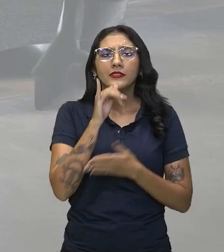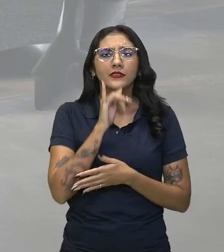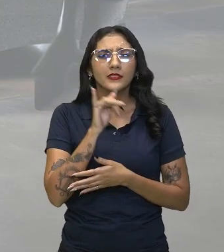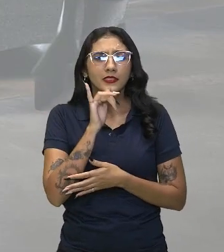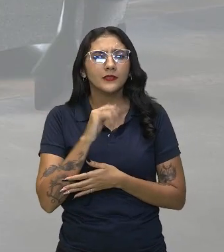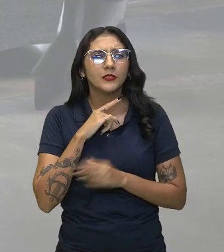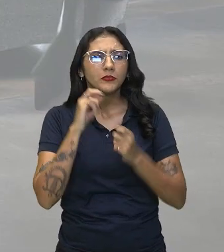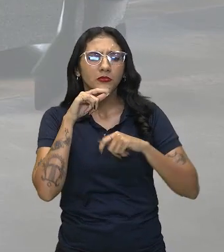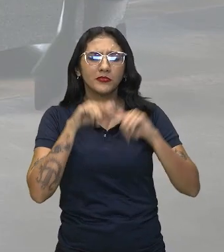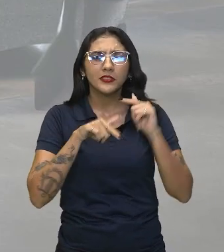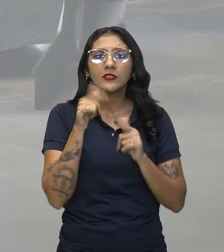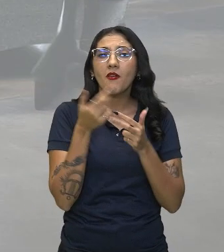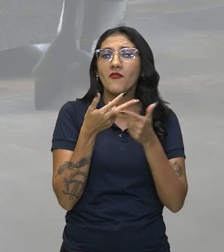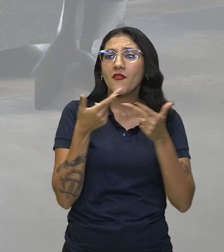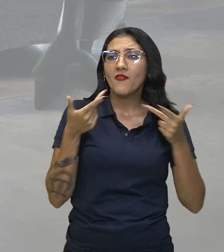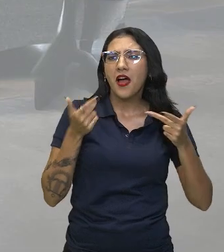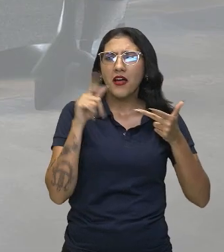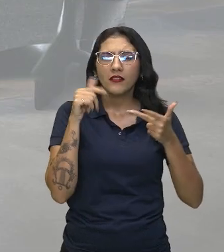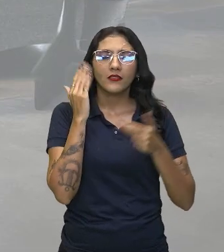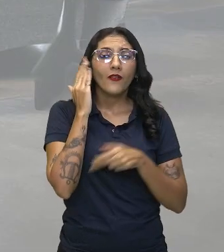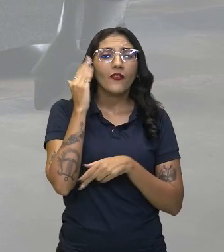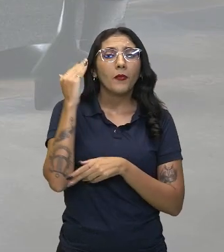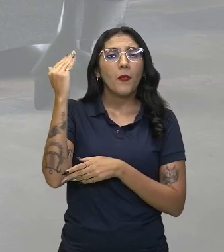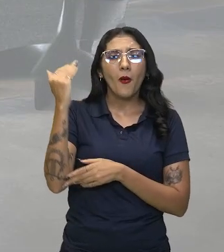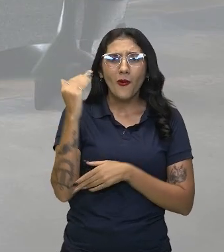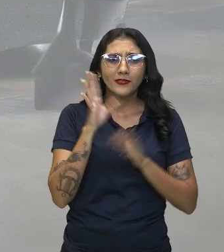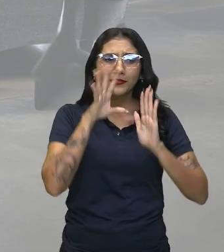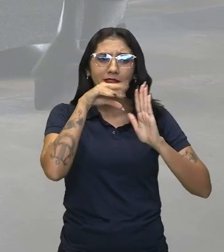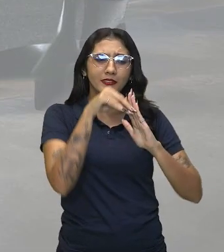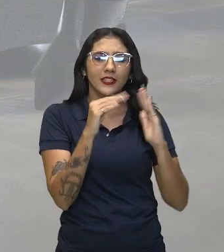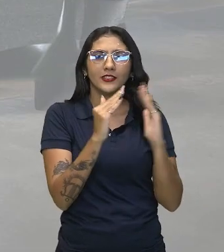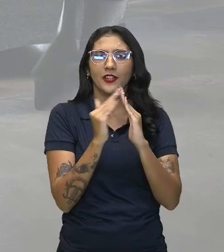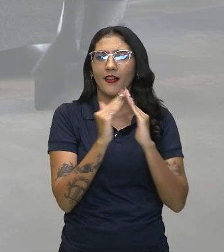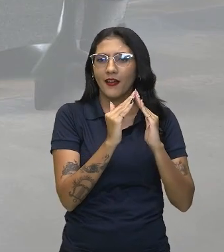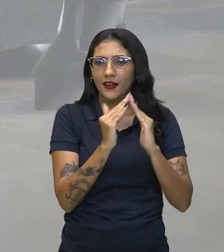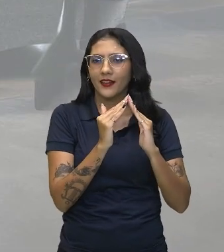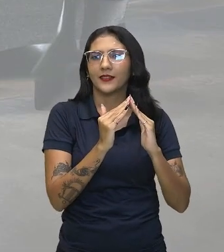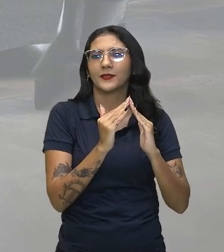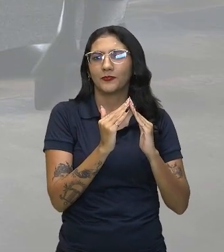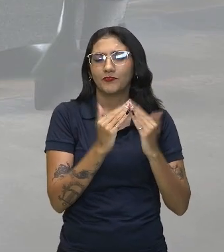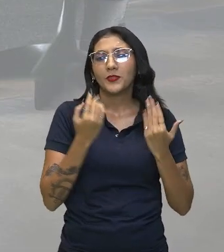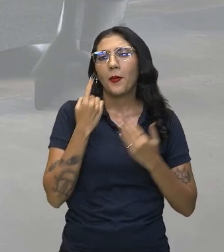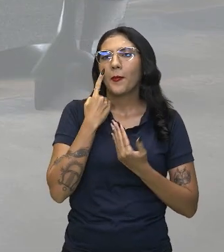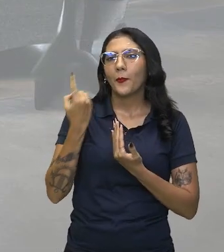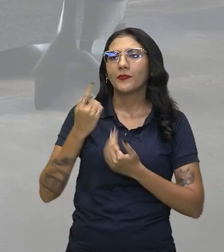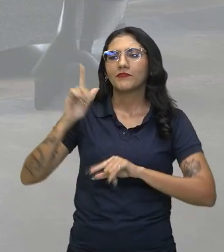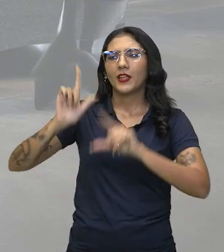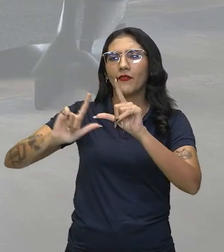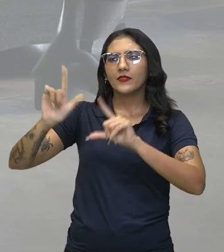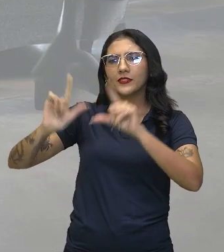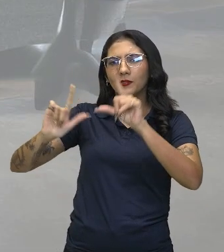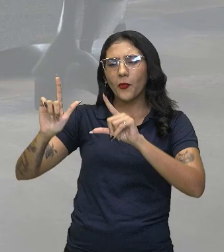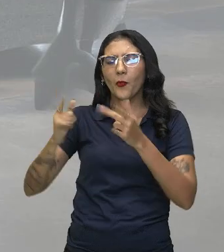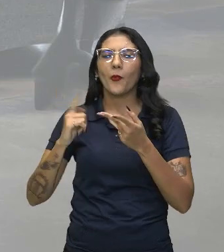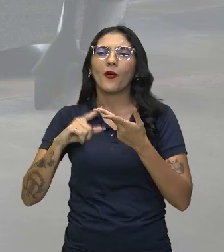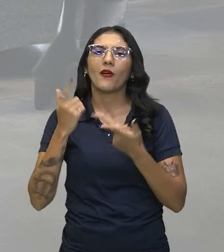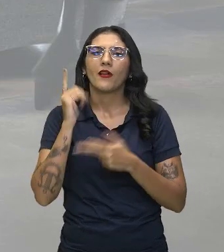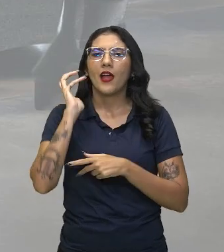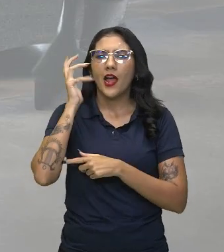a se tornar populares das famílias americanas de classe média. Então, televisores,